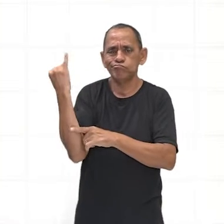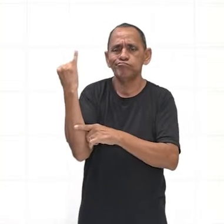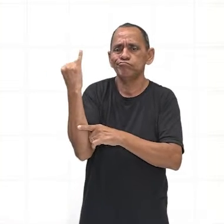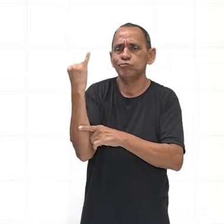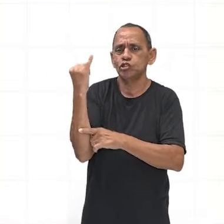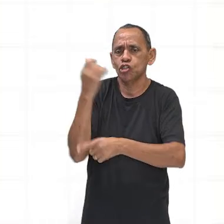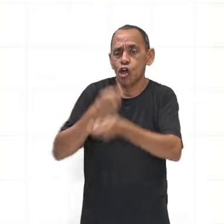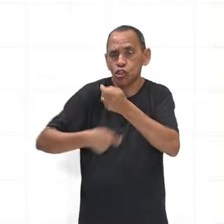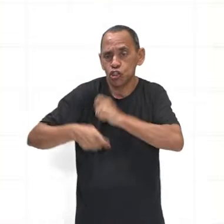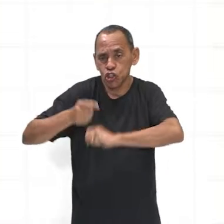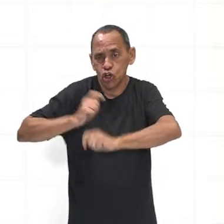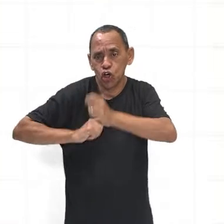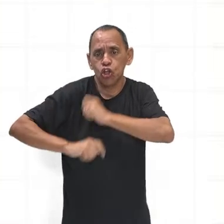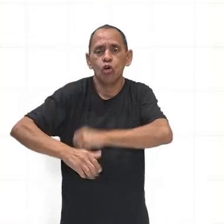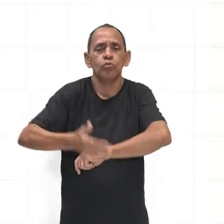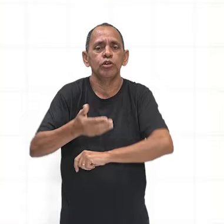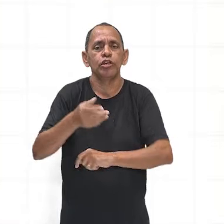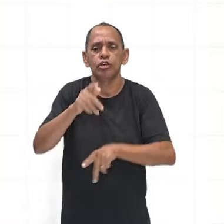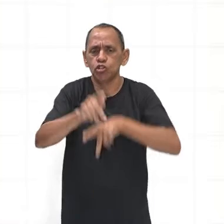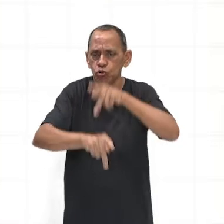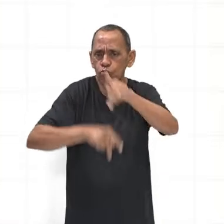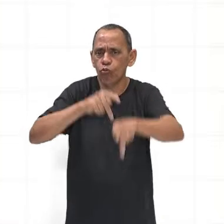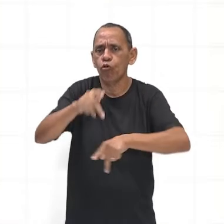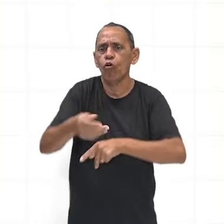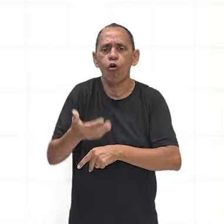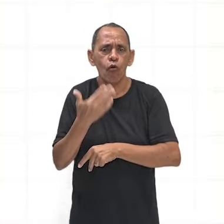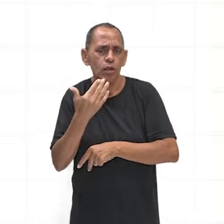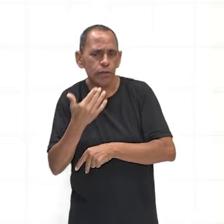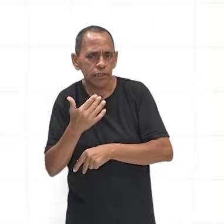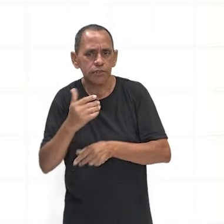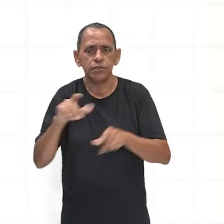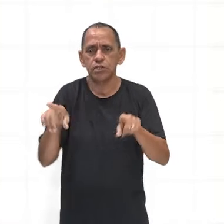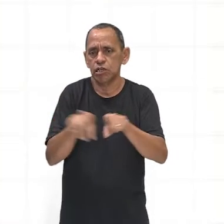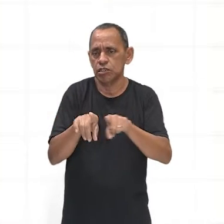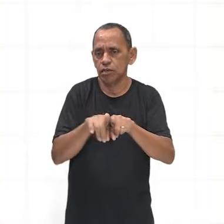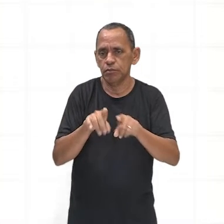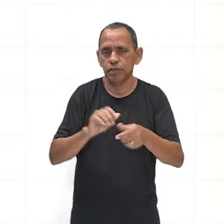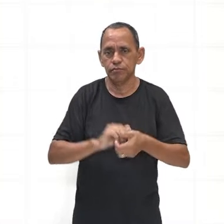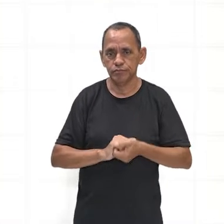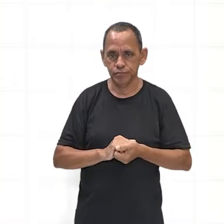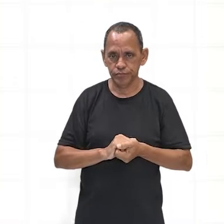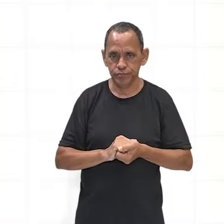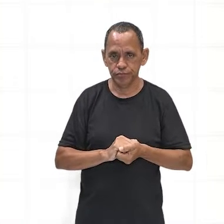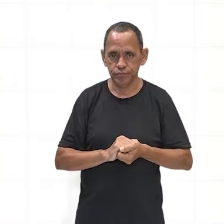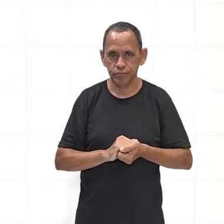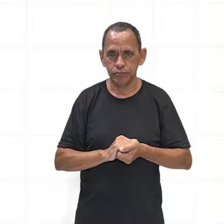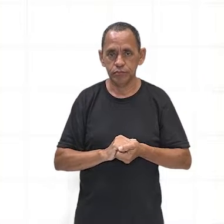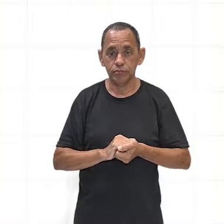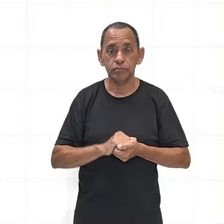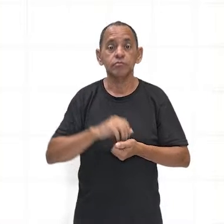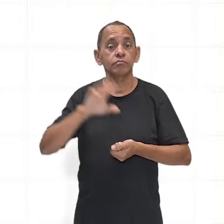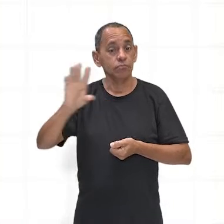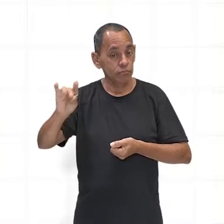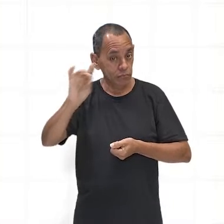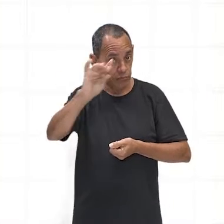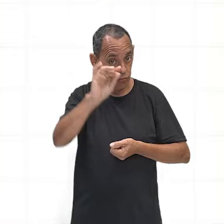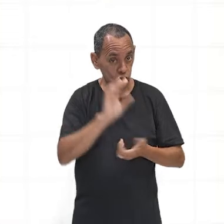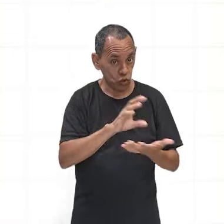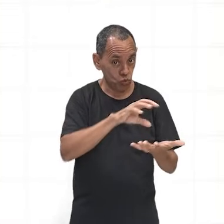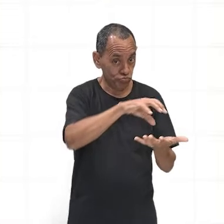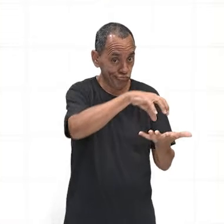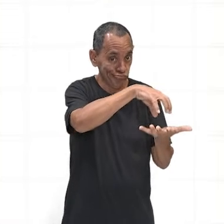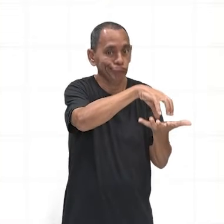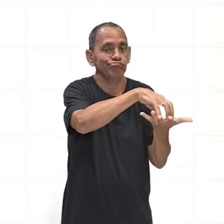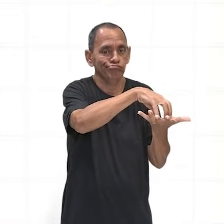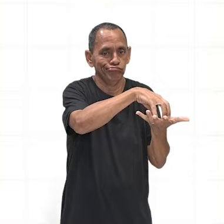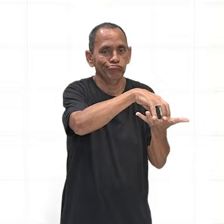a subsistência do povo maia, tá? Então, só para a gente reforçar, cada cidade-estado